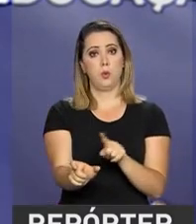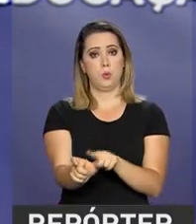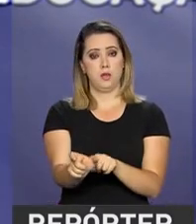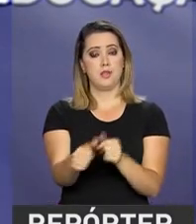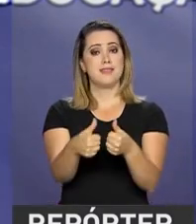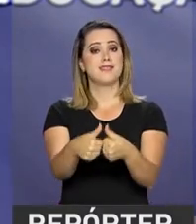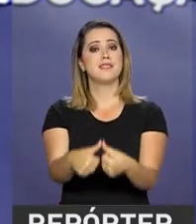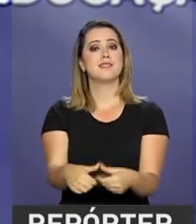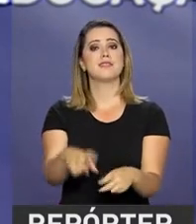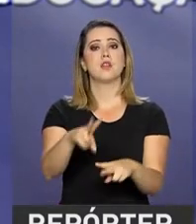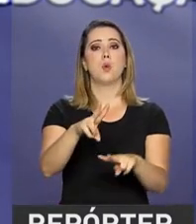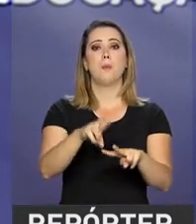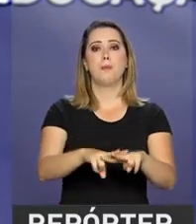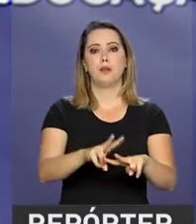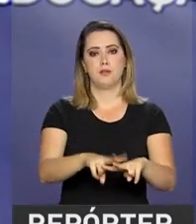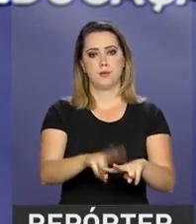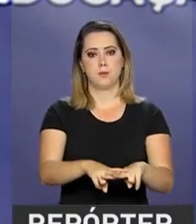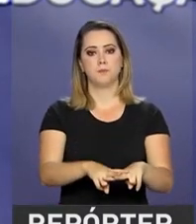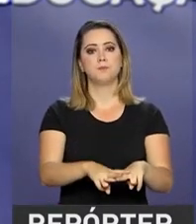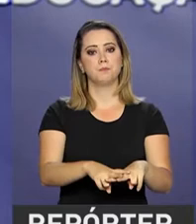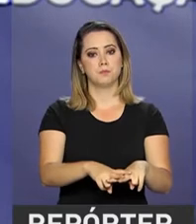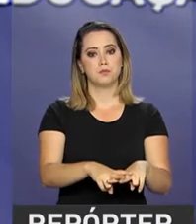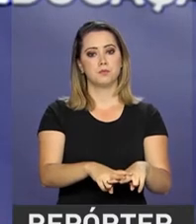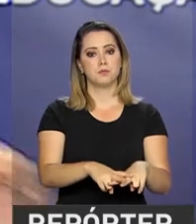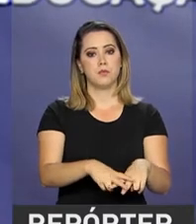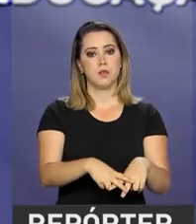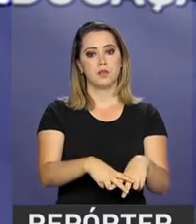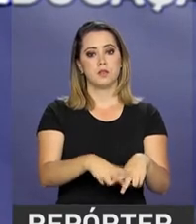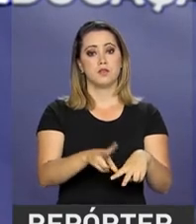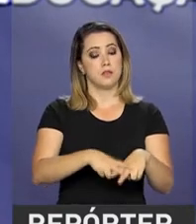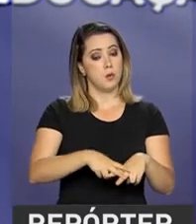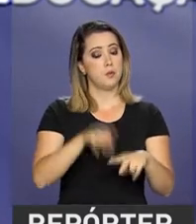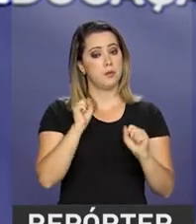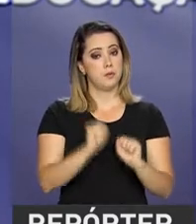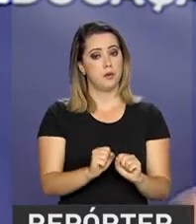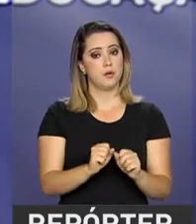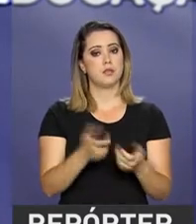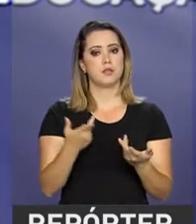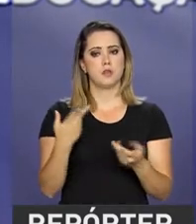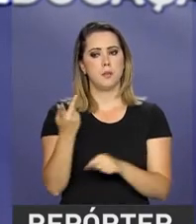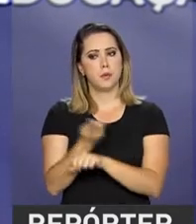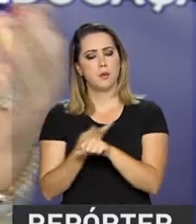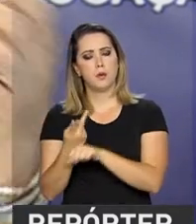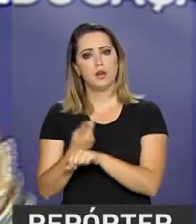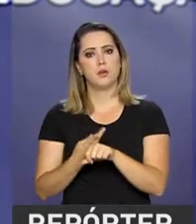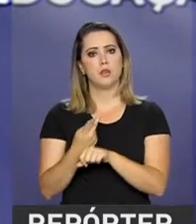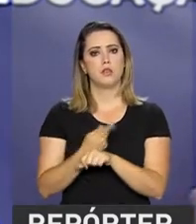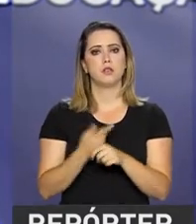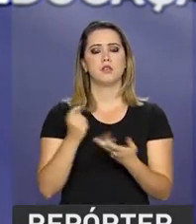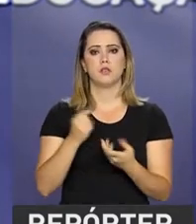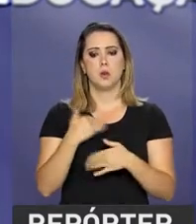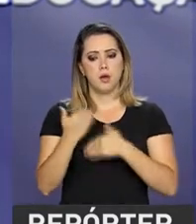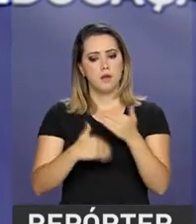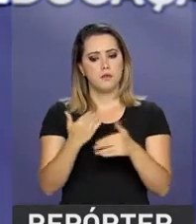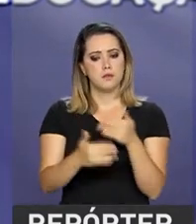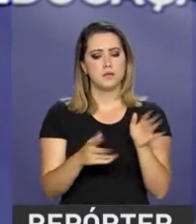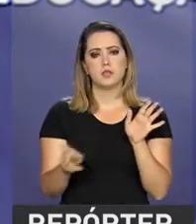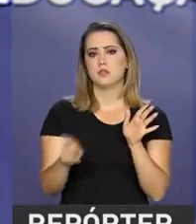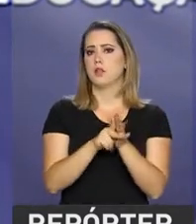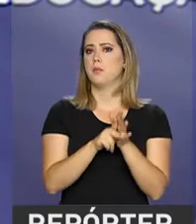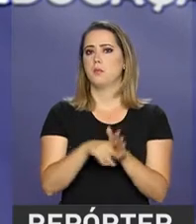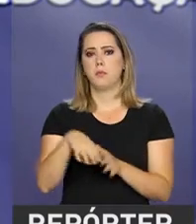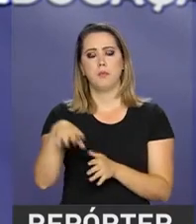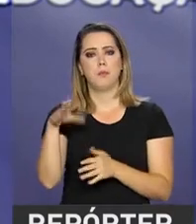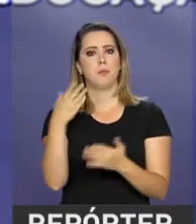presos os que estão privados de liberdade possam naturalmente buscar é avanço na sua formação